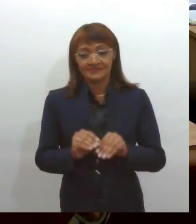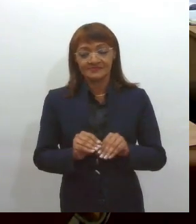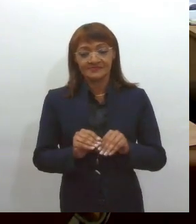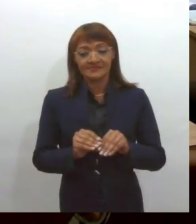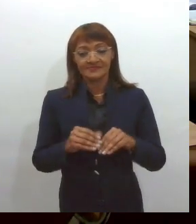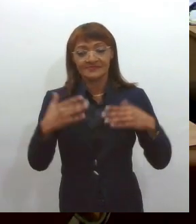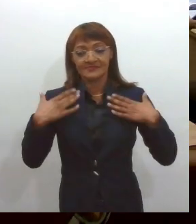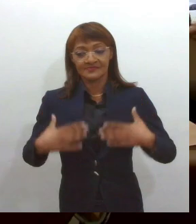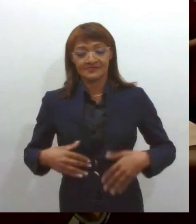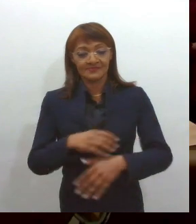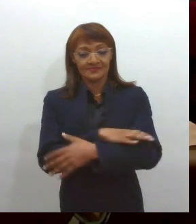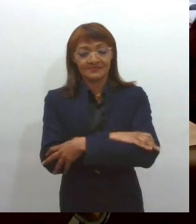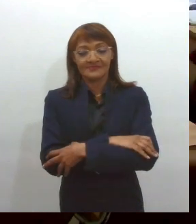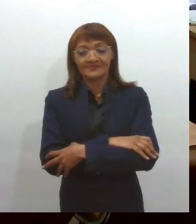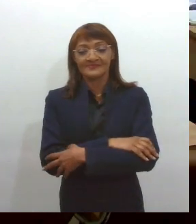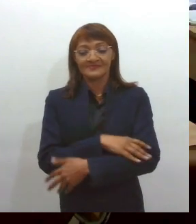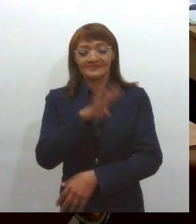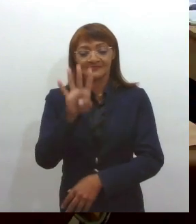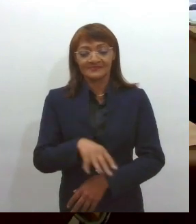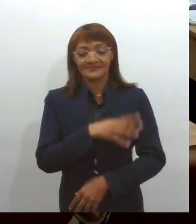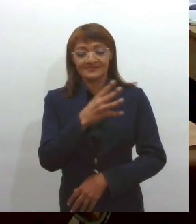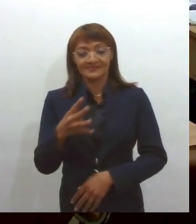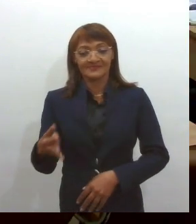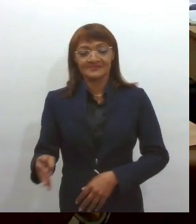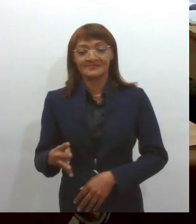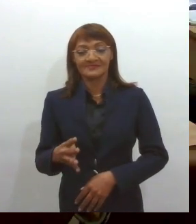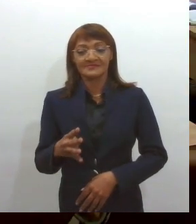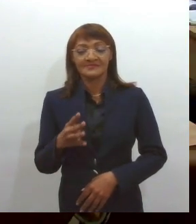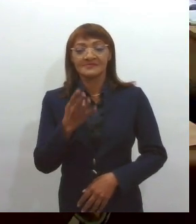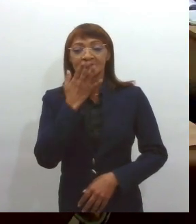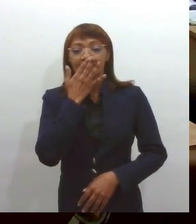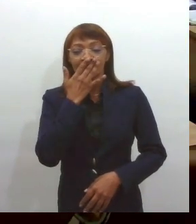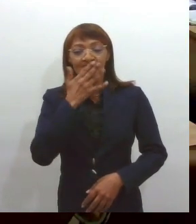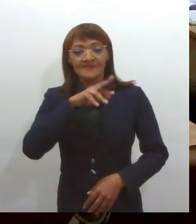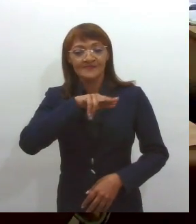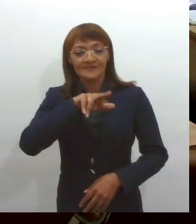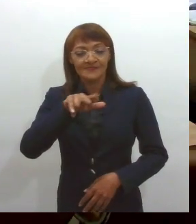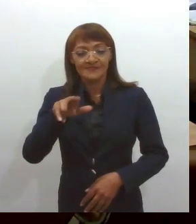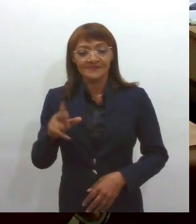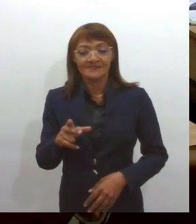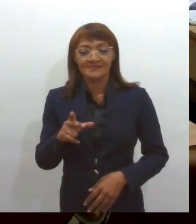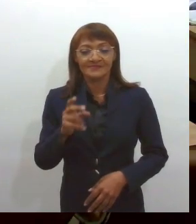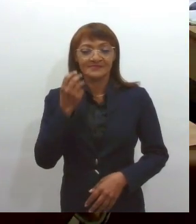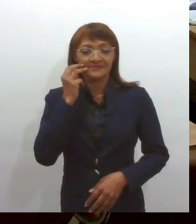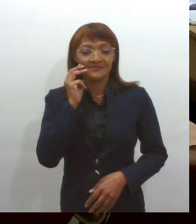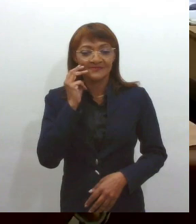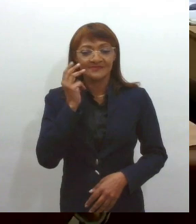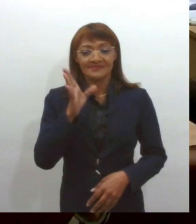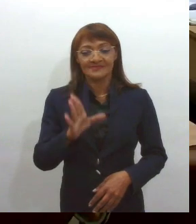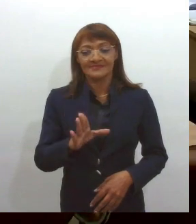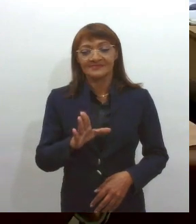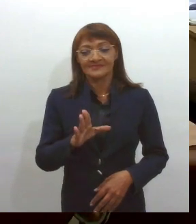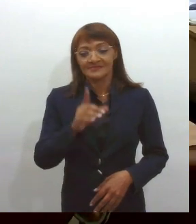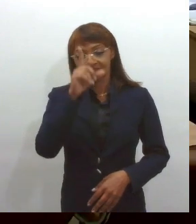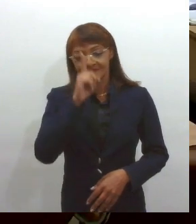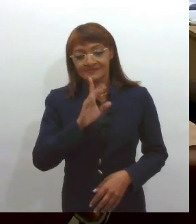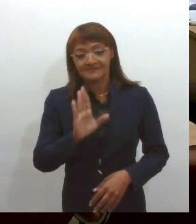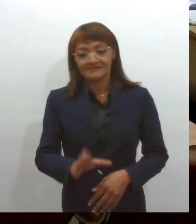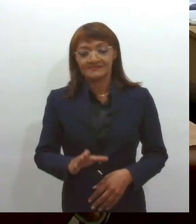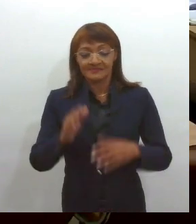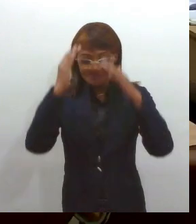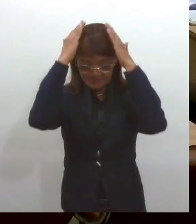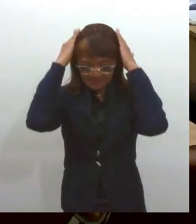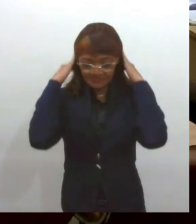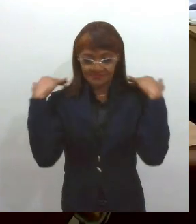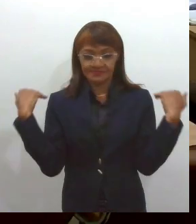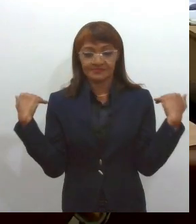rosa azul escuro cabelos louro médio um pouco abaixo do ombro eh desejar